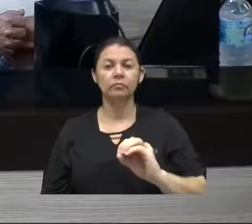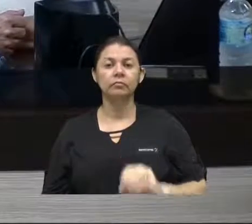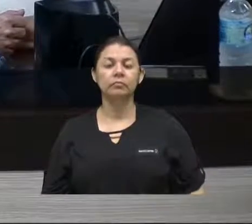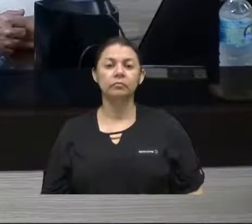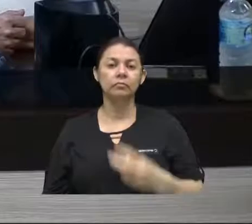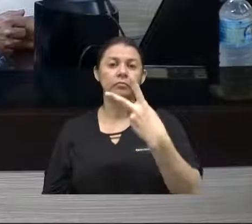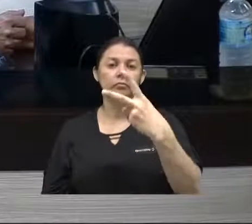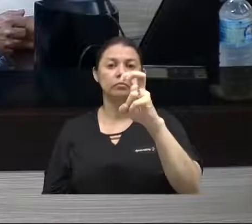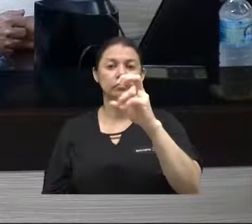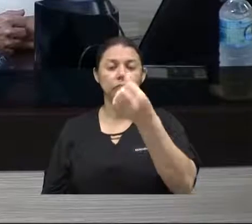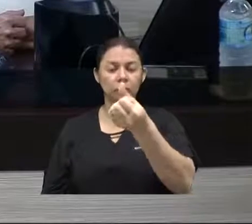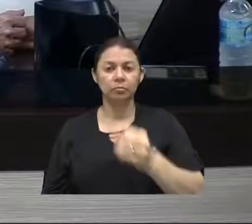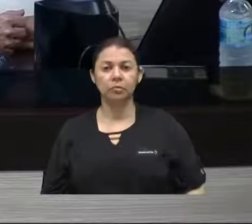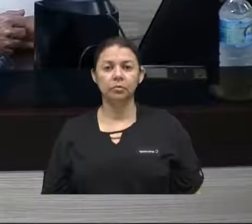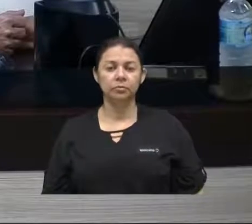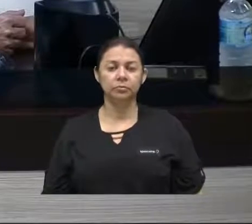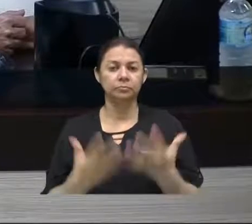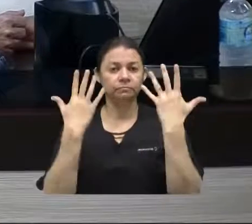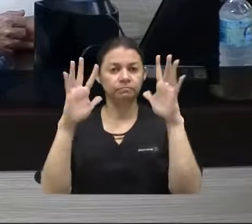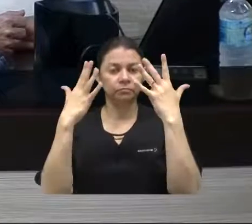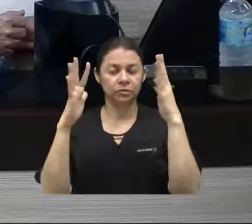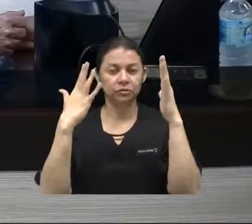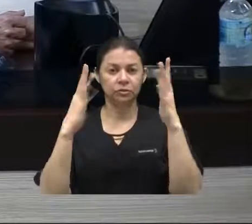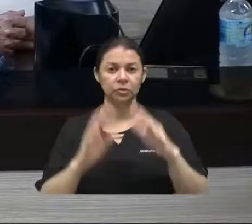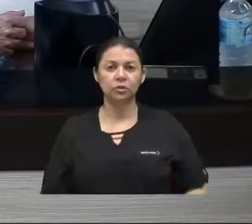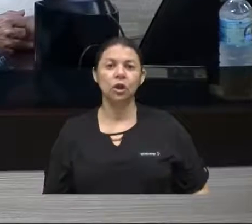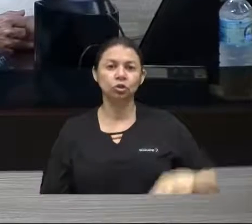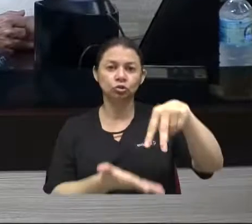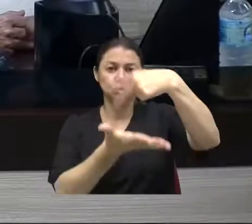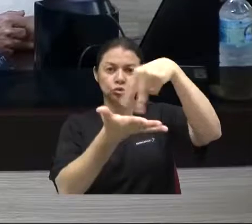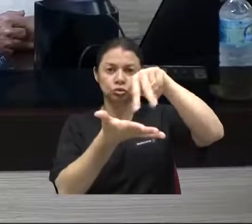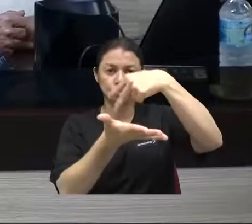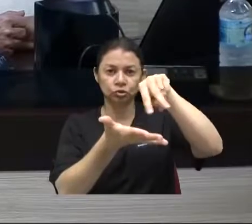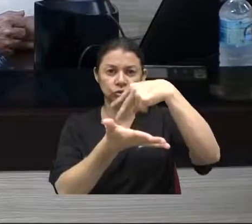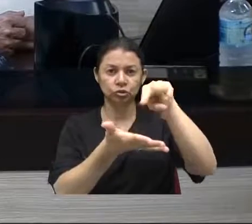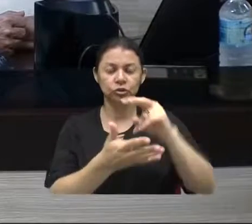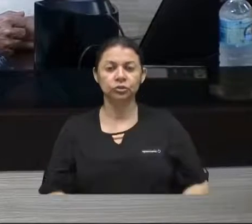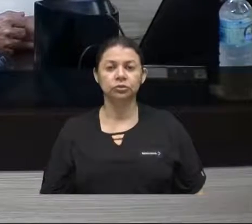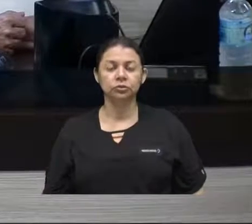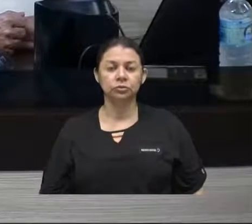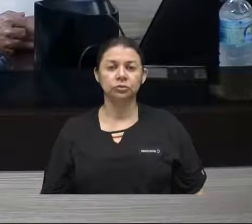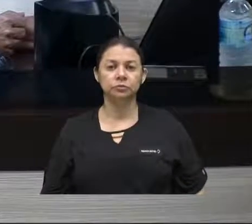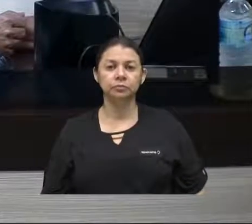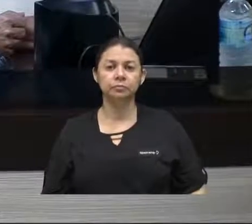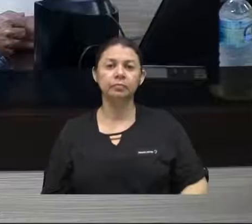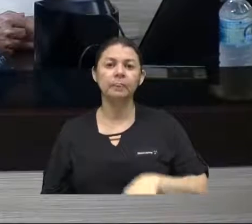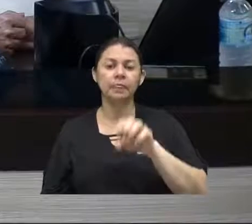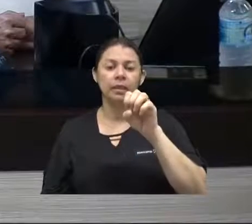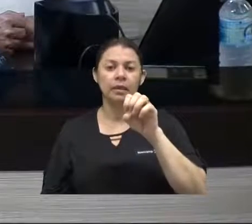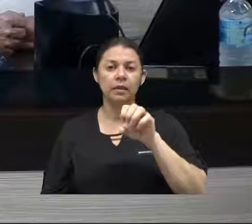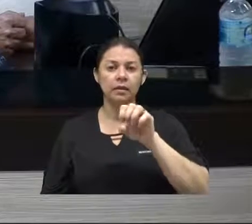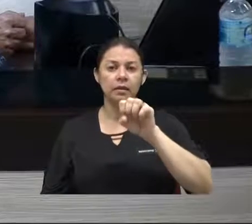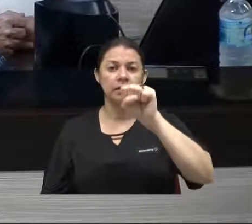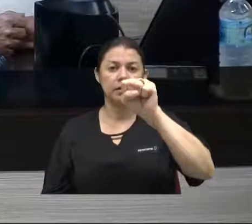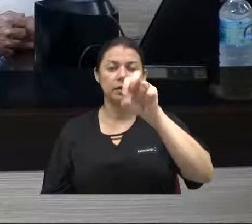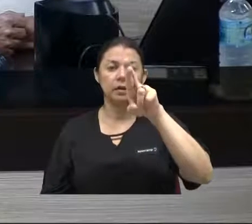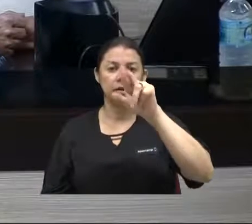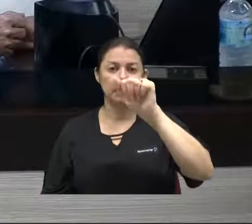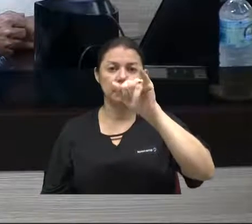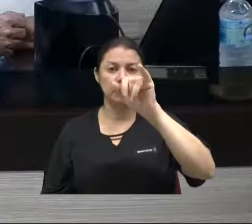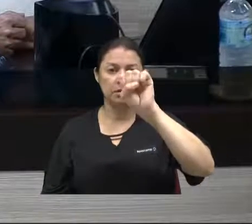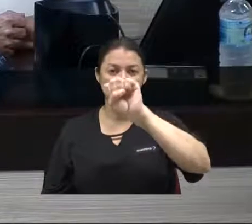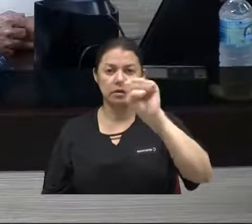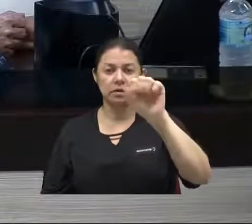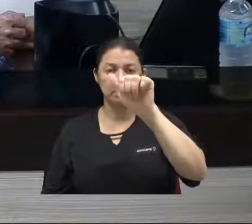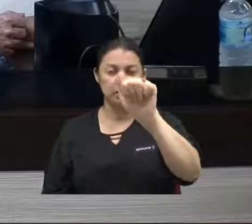à ginasta Érica Raíza pela premiação do troféu Fumagalli na categoria esporte. Autoria do